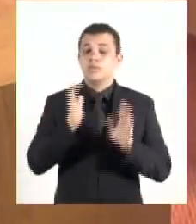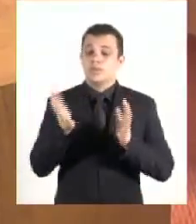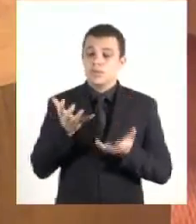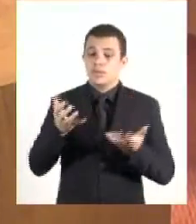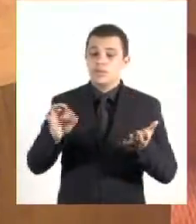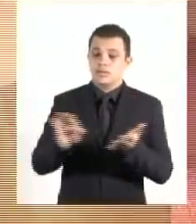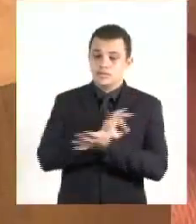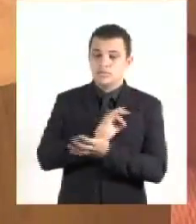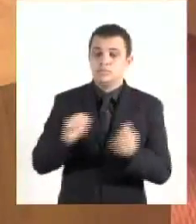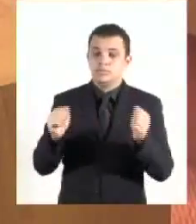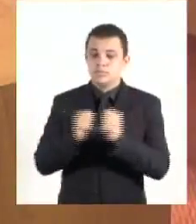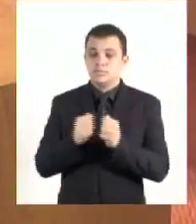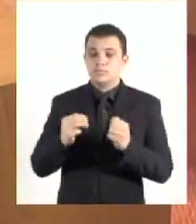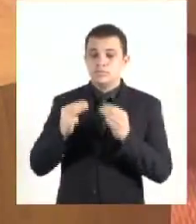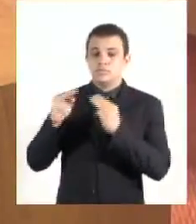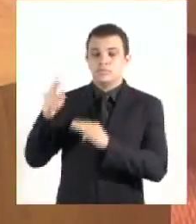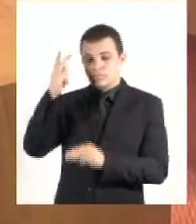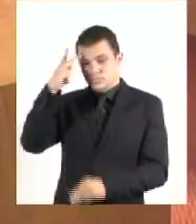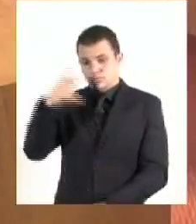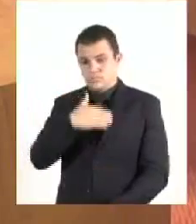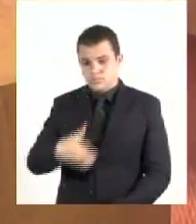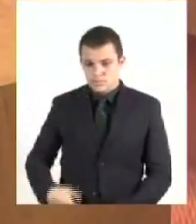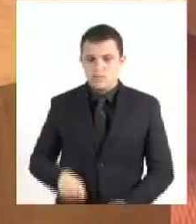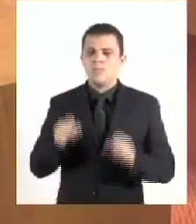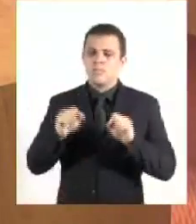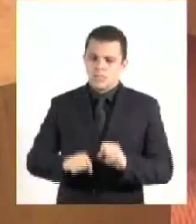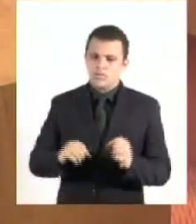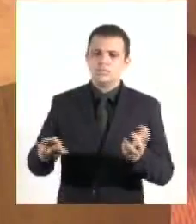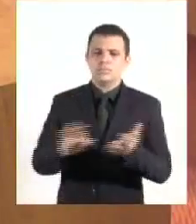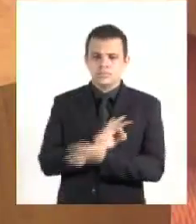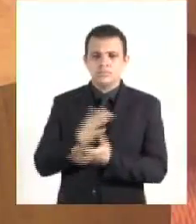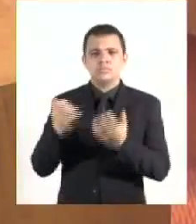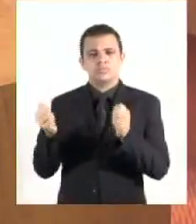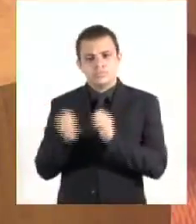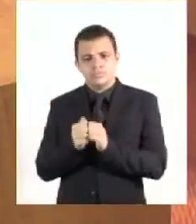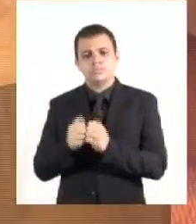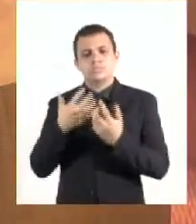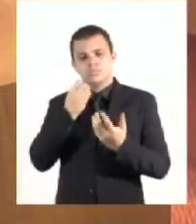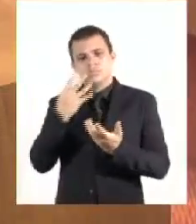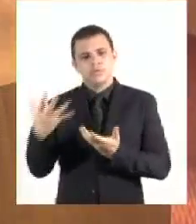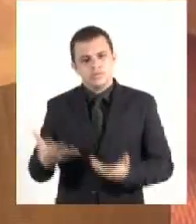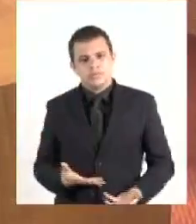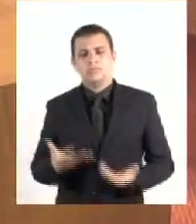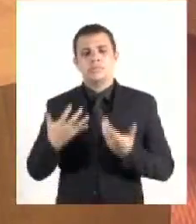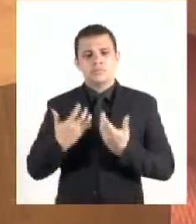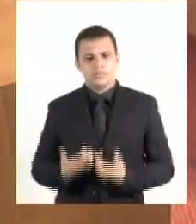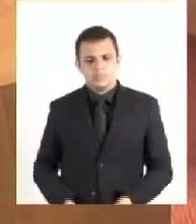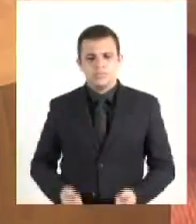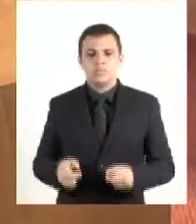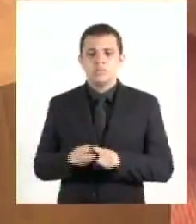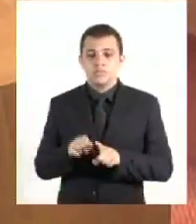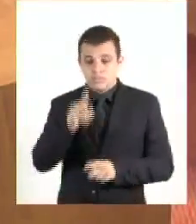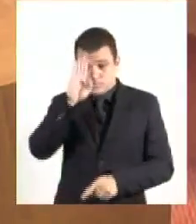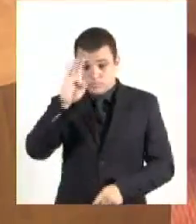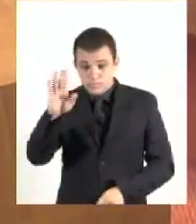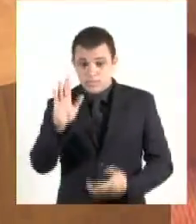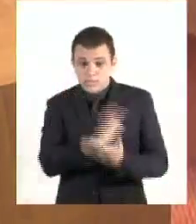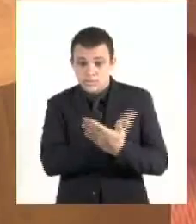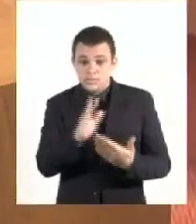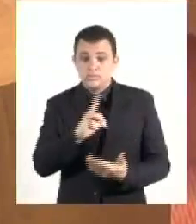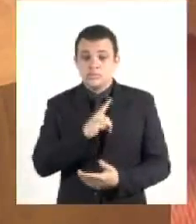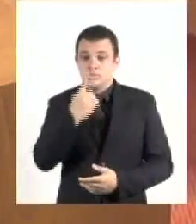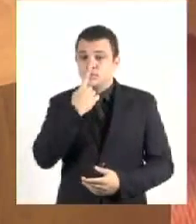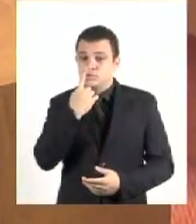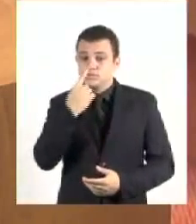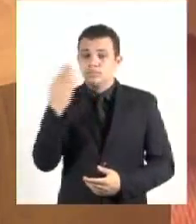governador Flávio Dino, que faça e será muito bem-vindo, principalmente deputados que tenham um laço mais estreito com o próprio governador, para que renda